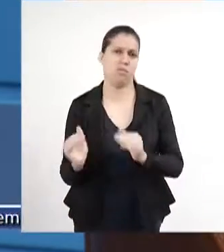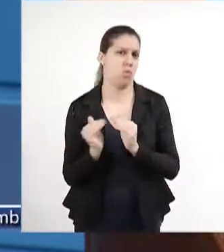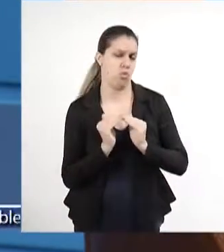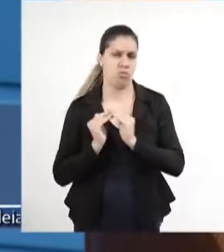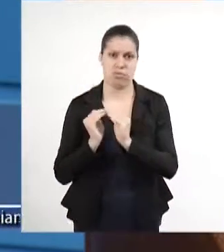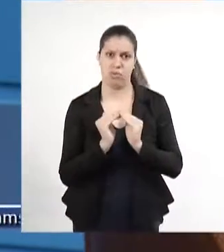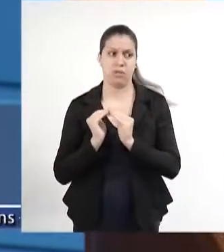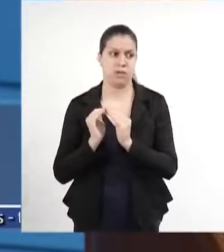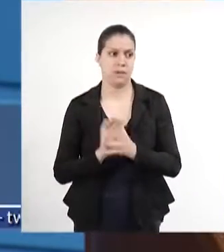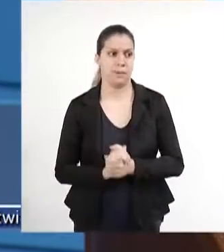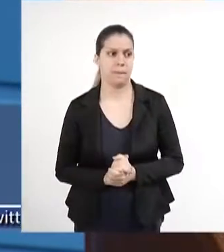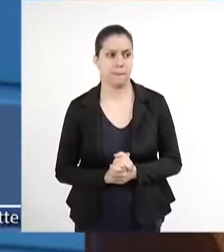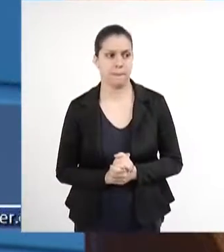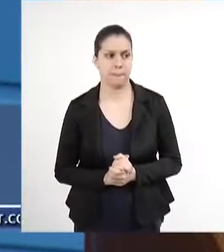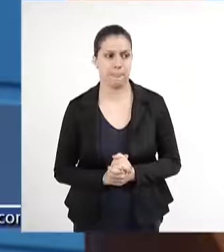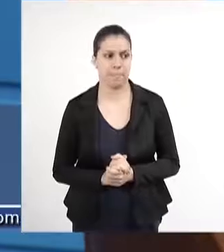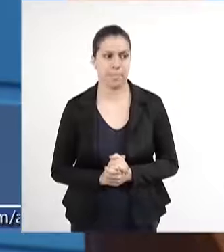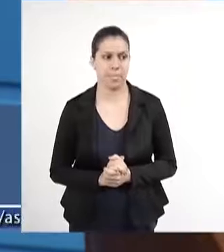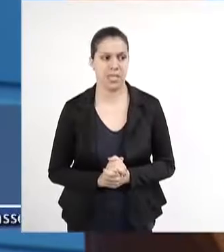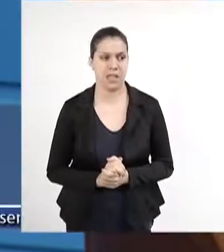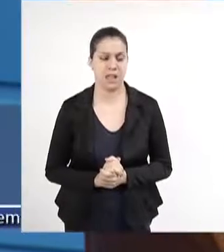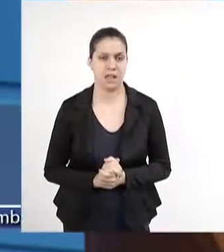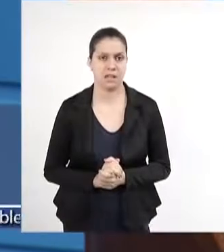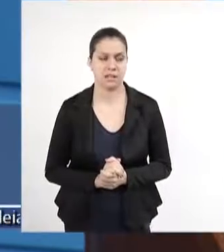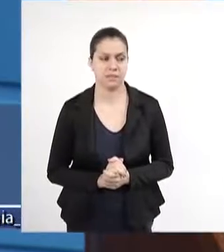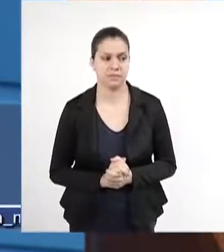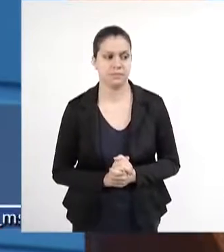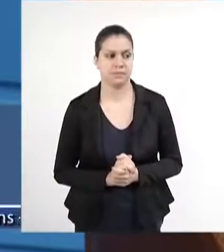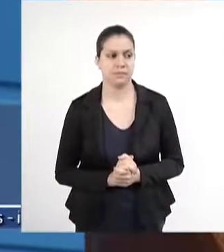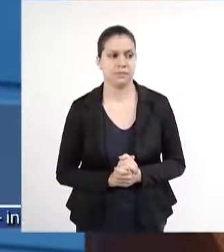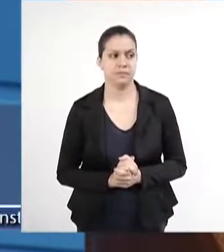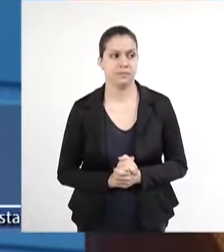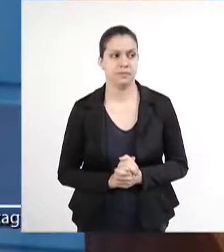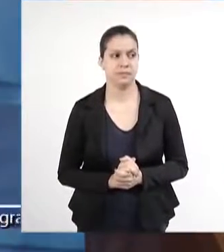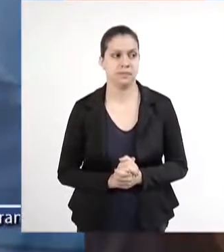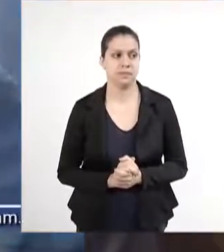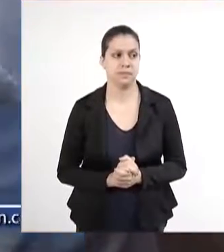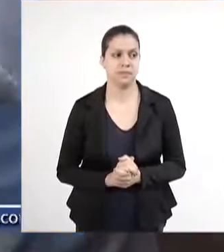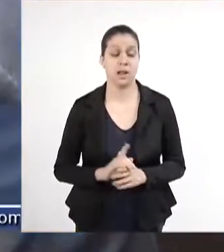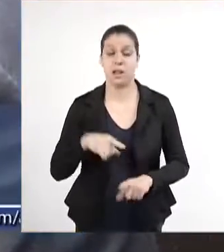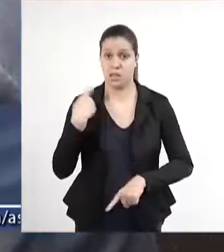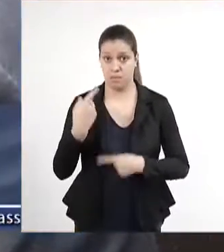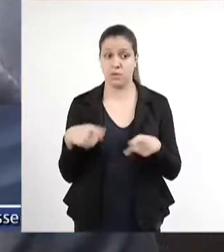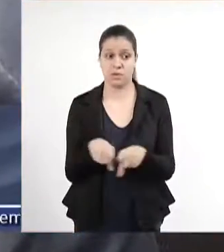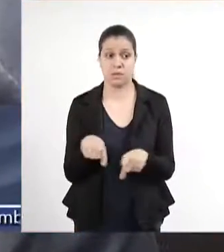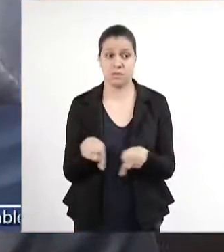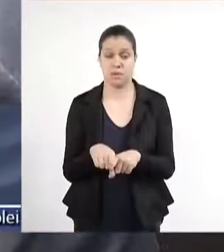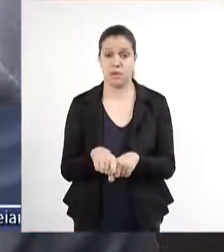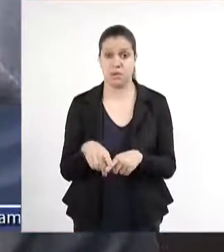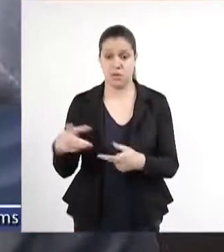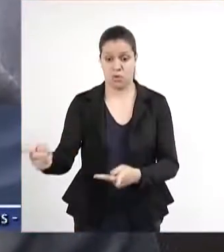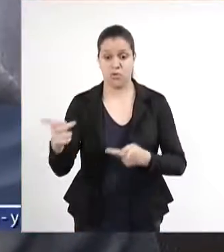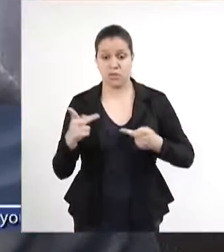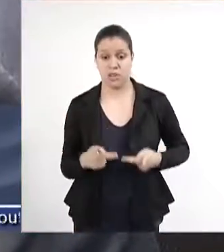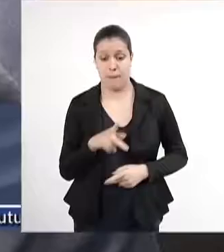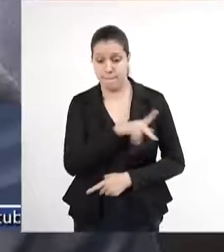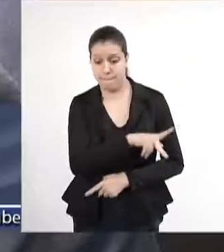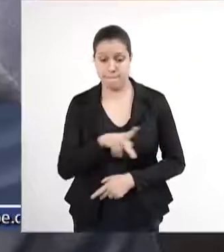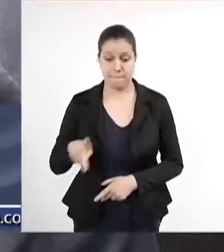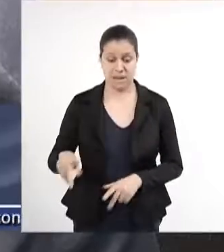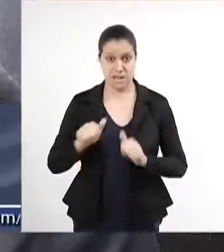aqui, eu gostaria de depois trazer aqui o nosso presidente da Assembleia de Minas